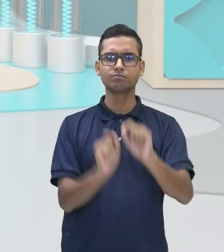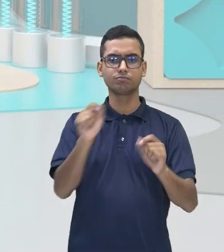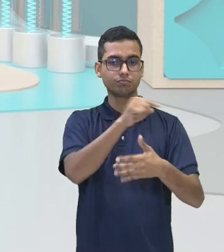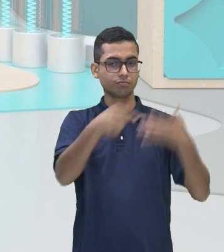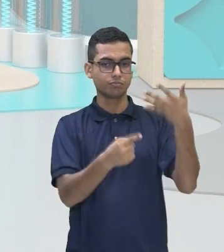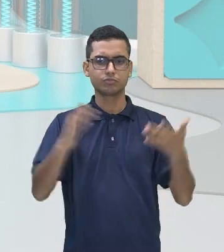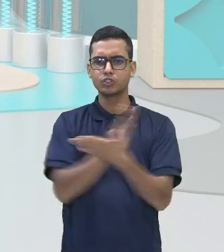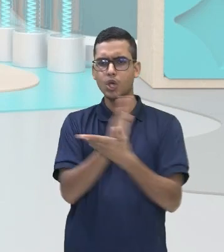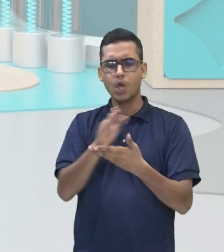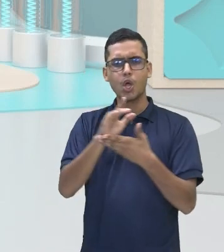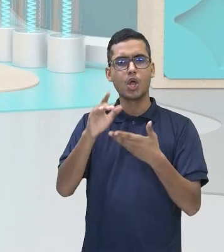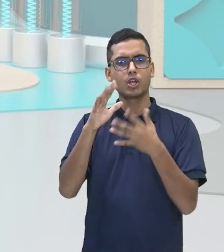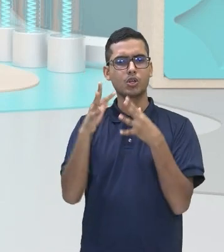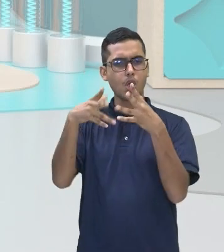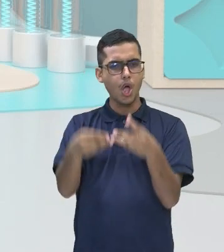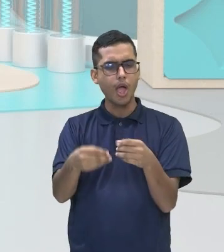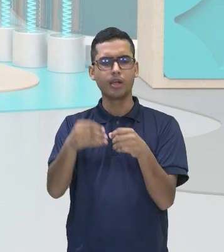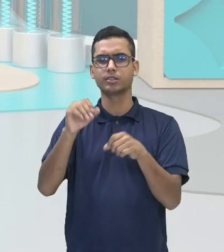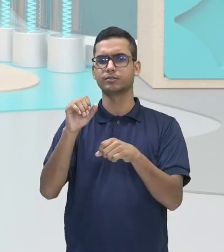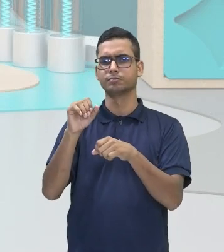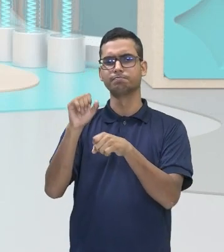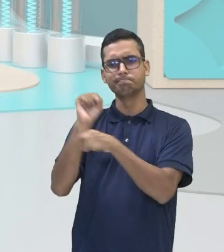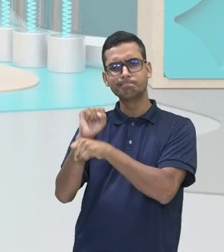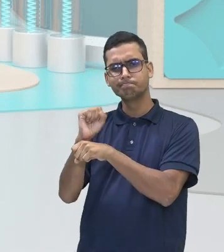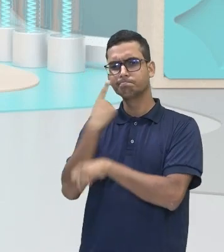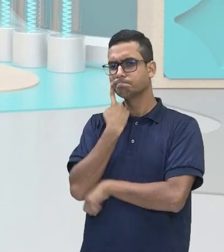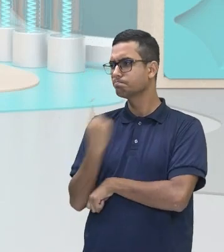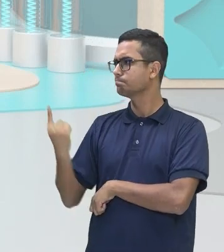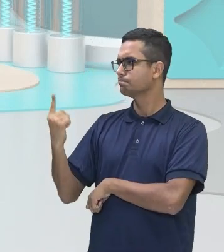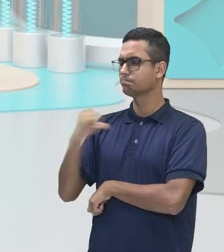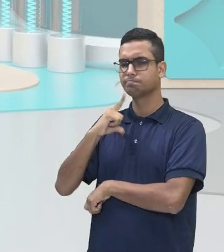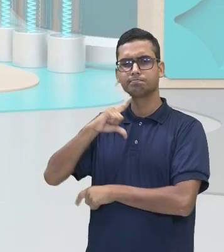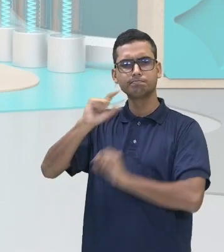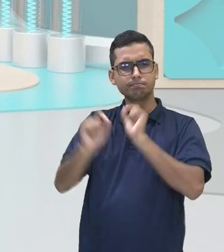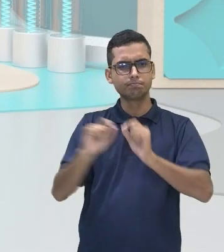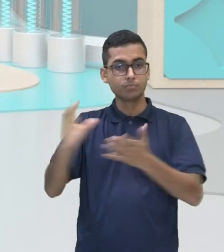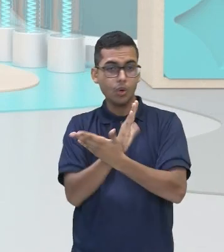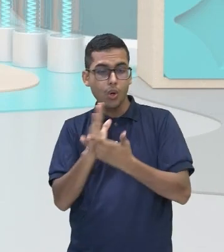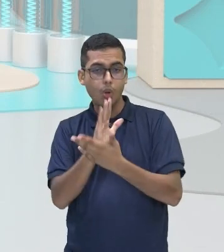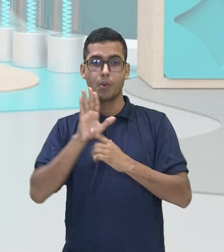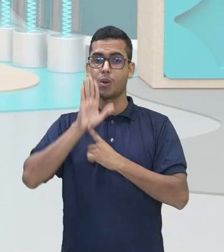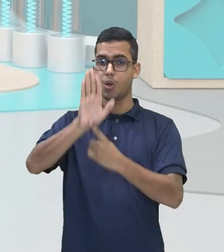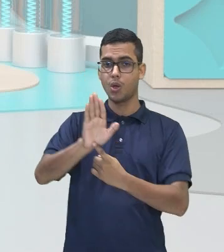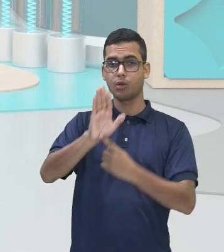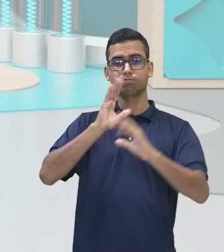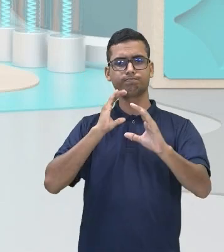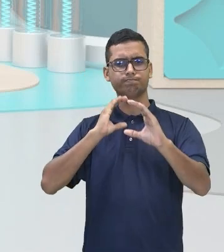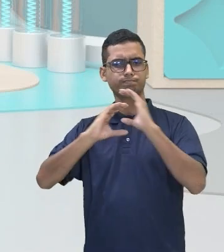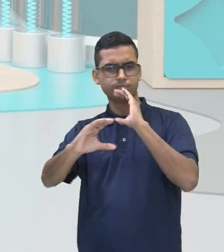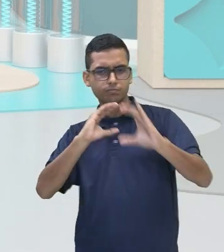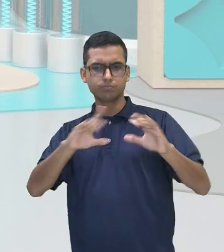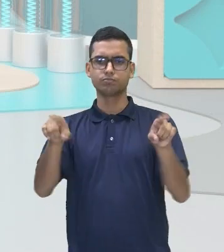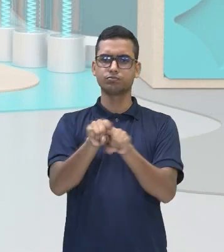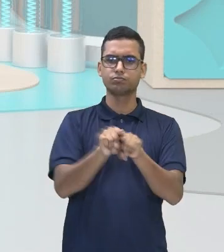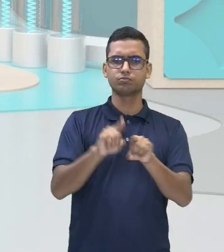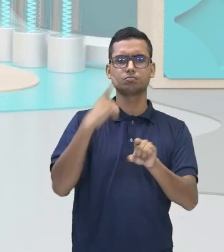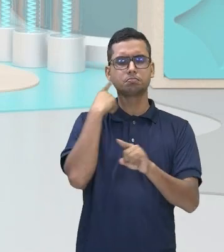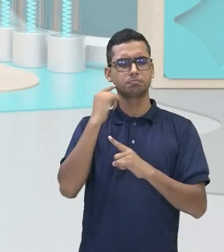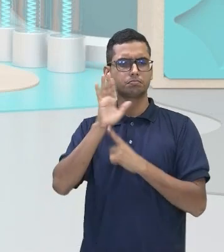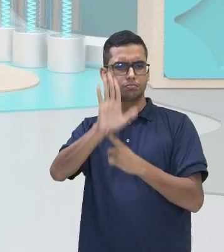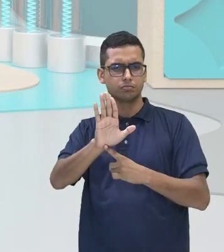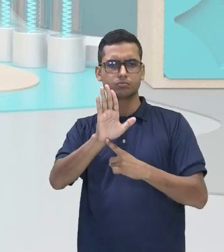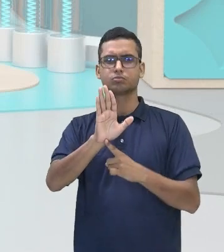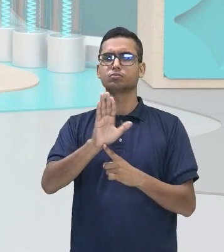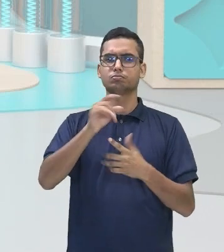não todas estáticas, né? São fotos, mas algumas têm ali, já trazem uma comunicação para a gente sobre o que eles estão